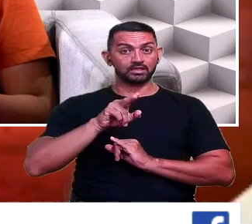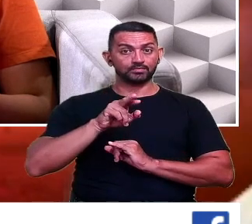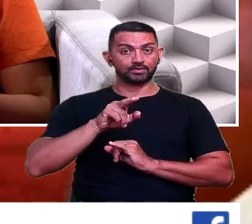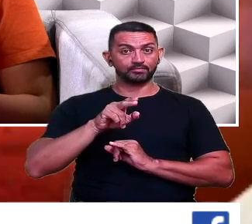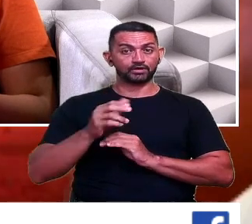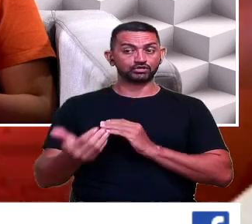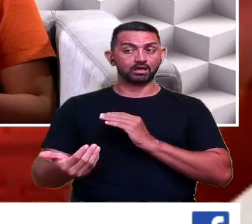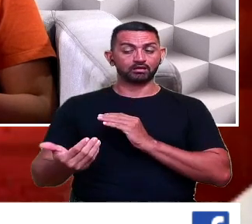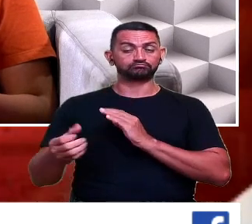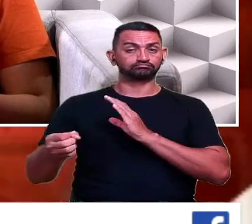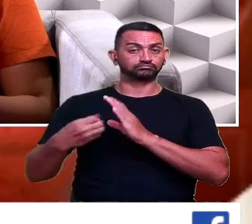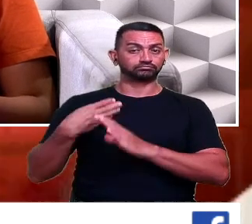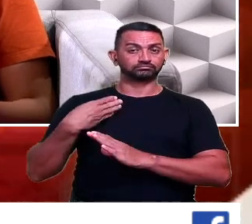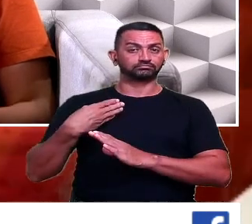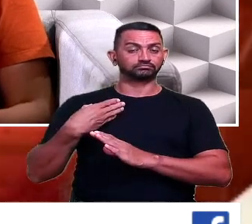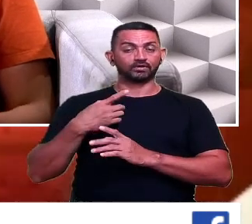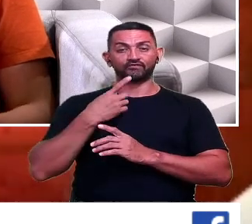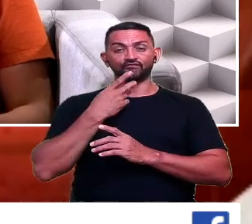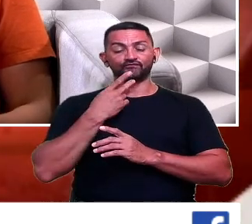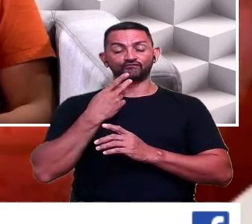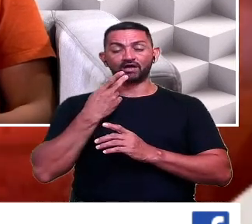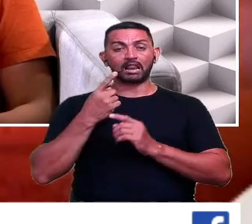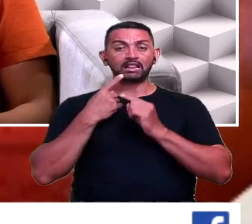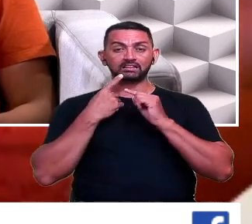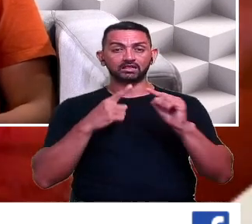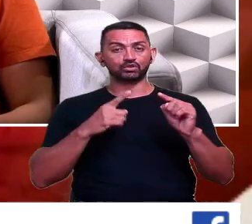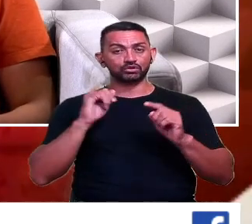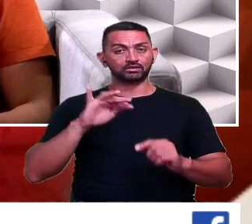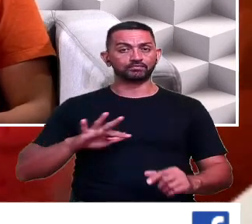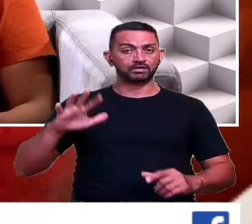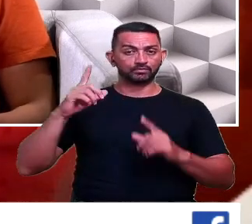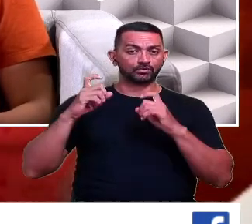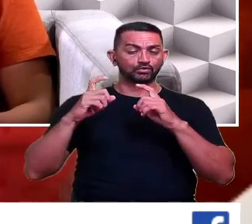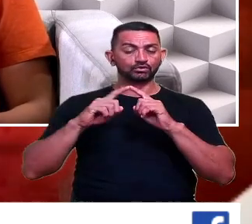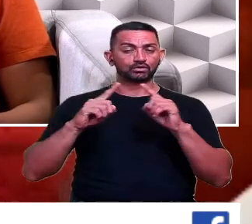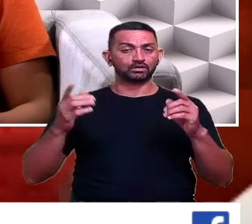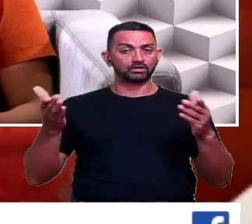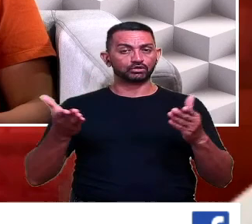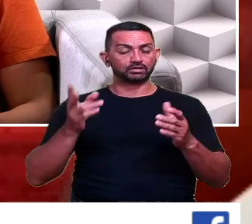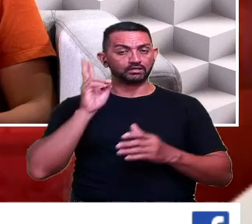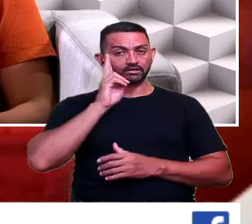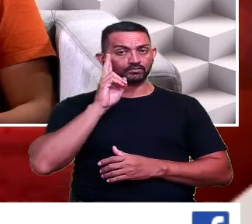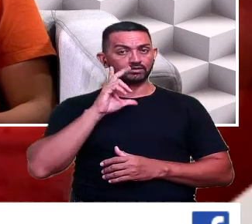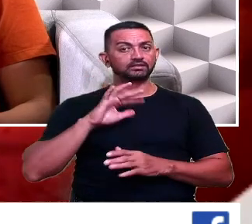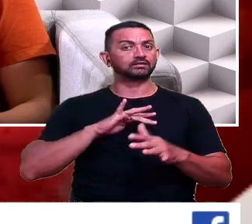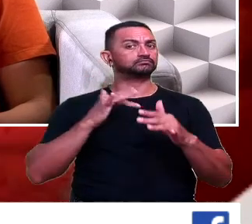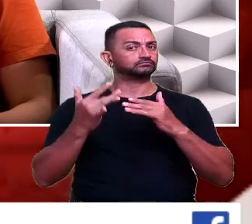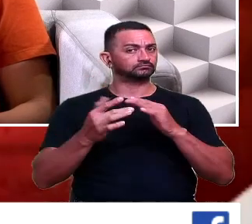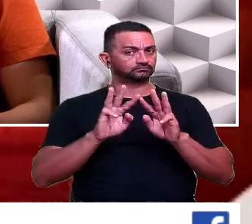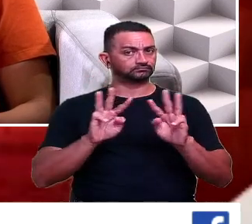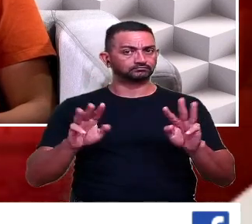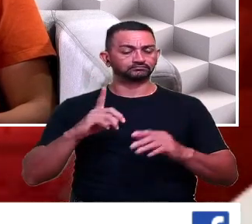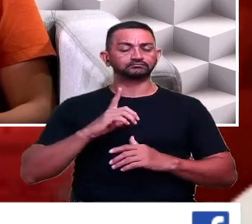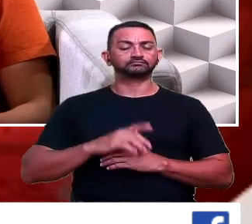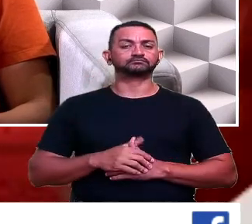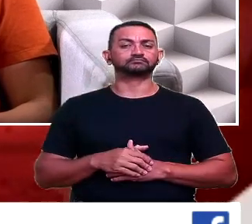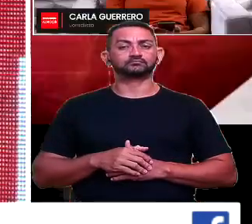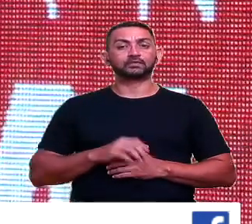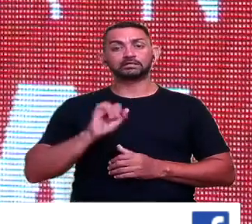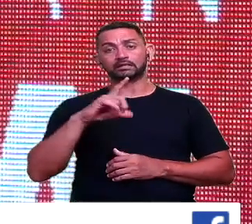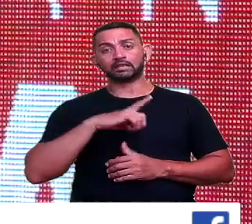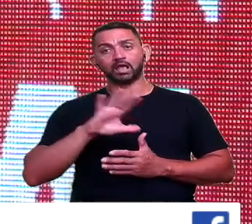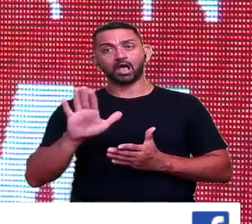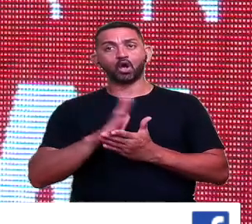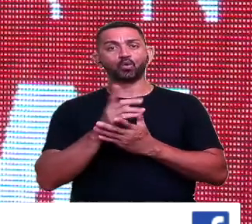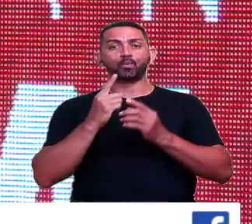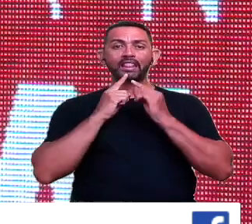a irmã mesmo procurou Imperatriz online para fazer a denúncia para mandar a imagem da moto e a gente lembra que você tem esse canal direto com a gente